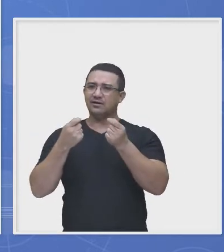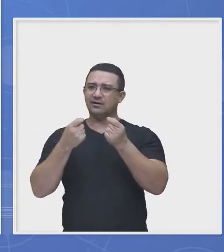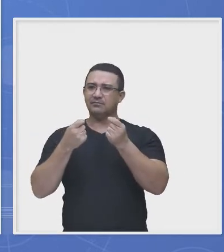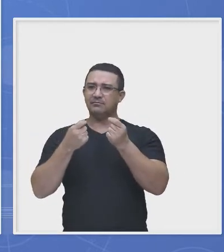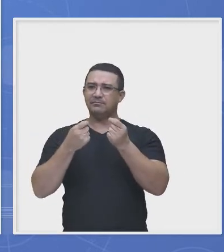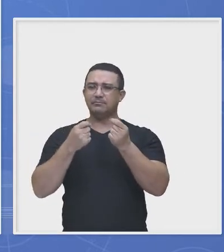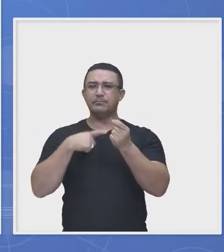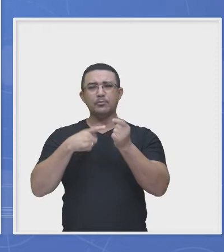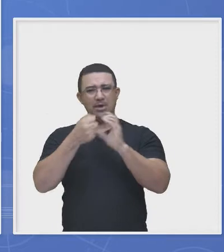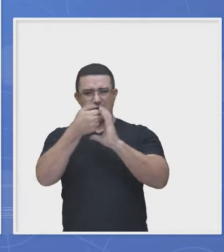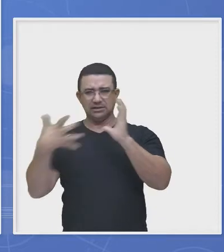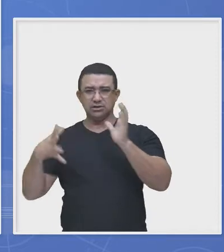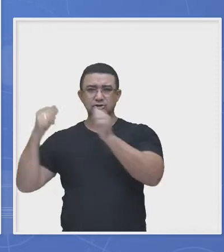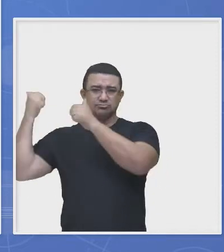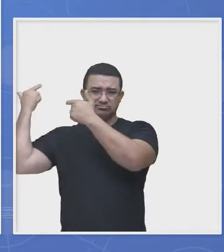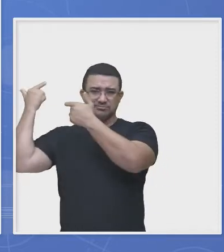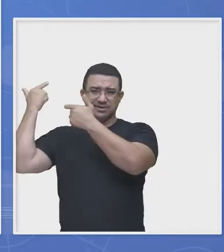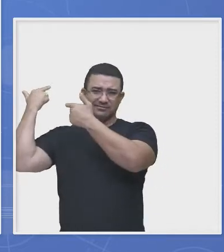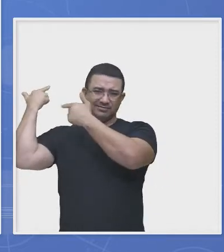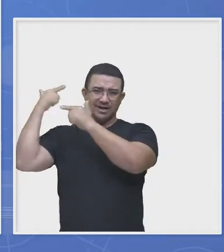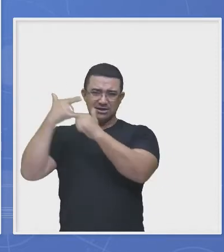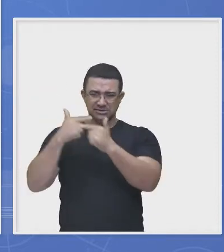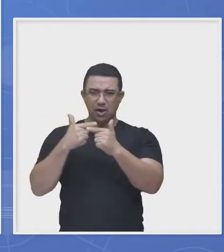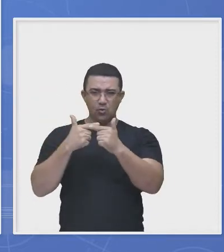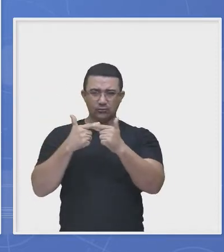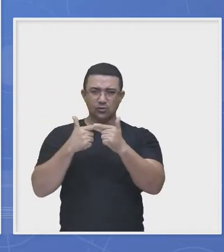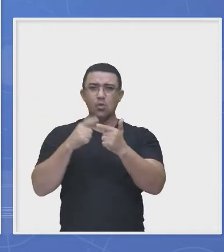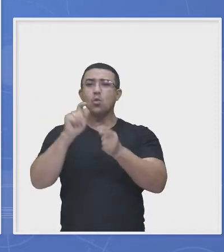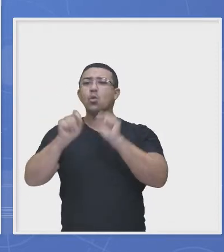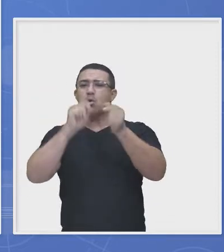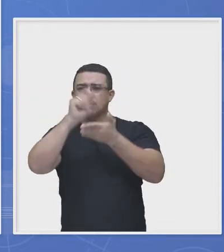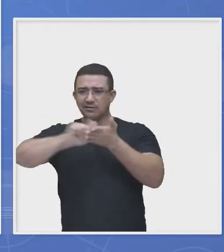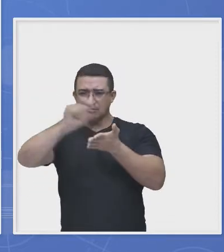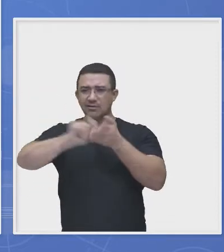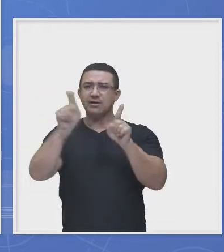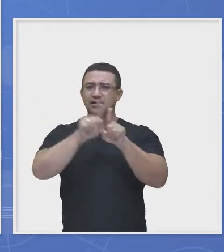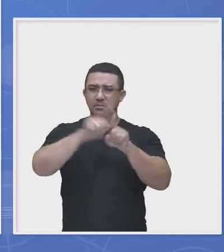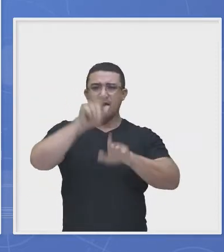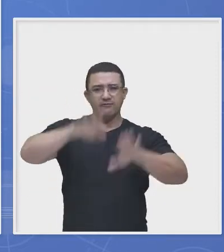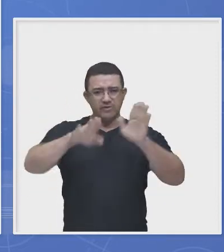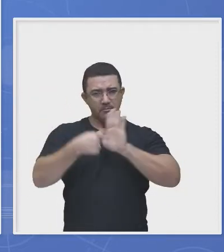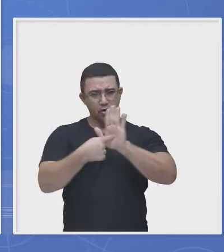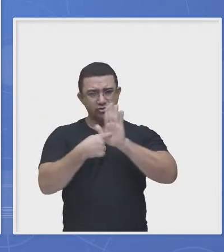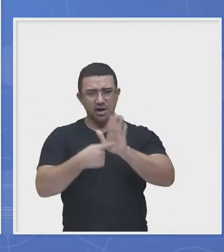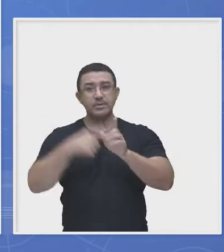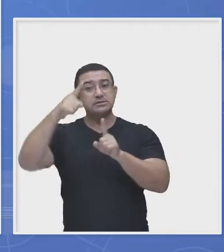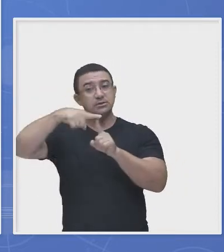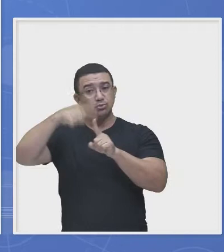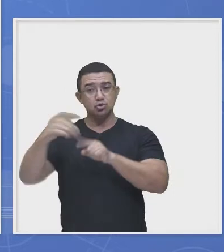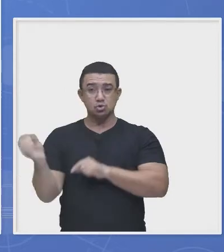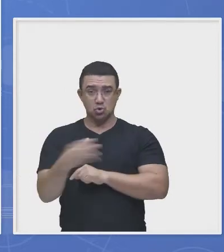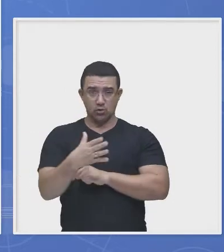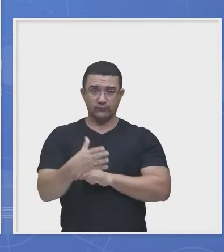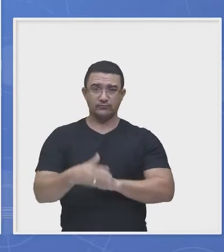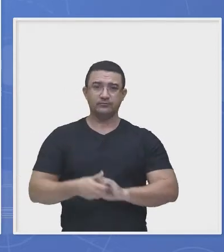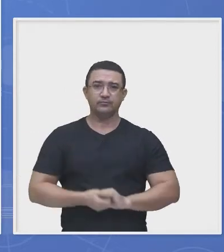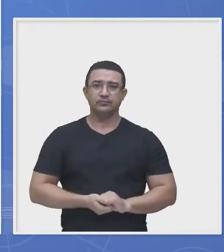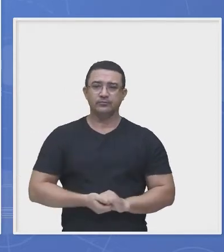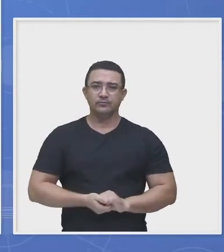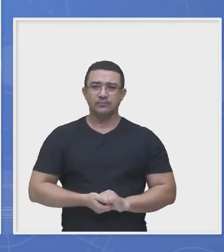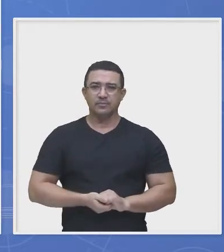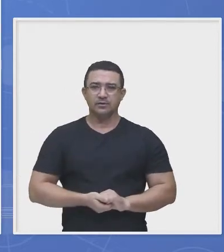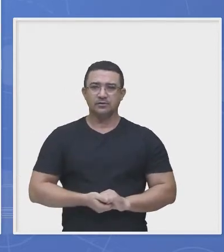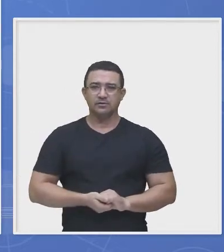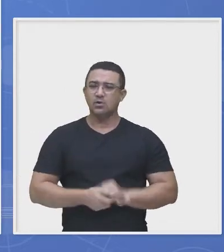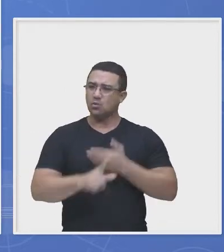maneira de escrever, porém, em determinados momentos apresentavam algum tipo de novidade, ou seja, inovação. Então, pessoal, esses